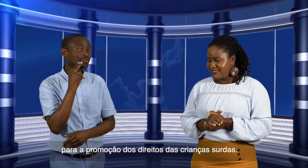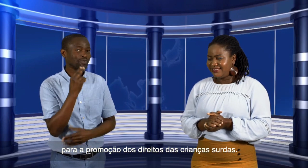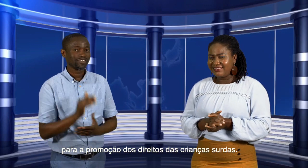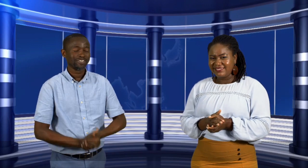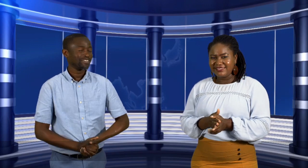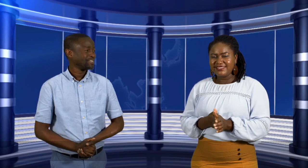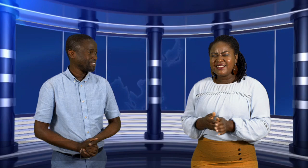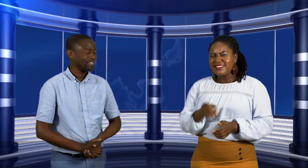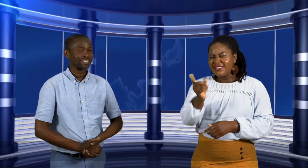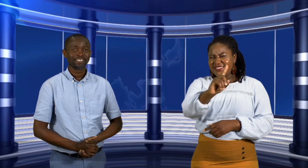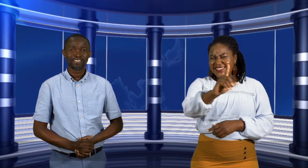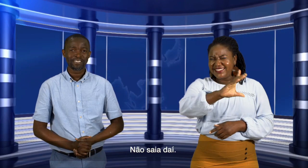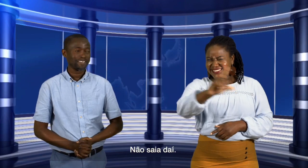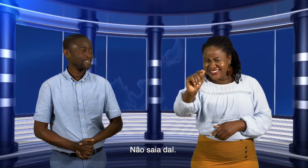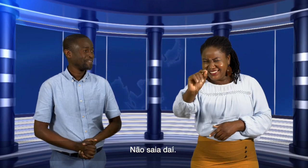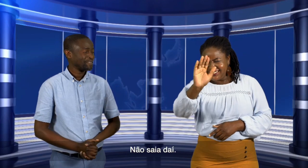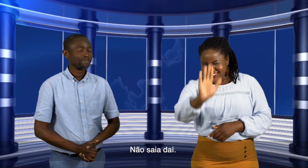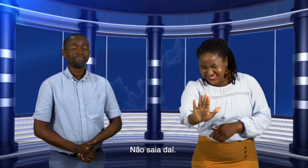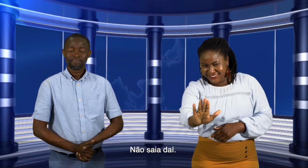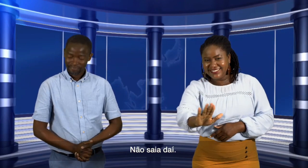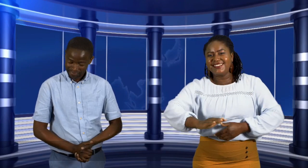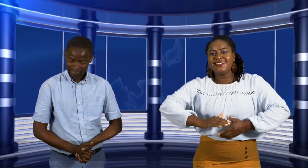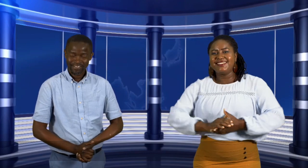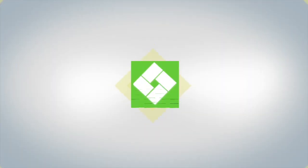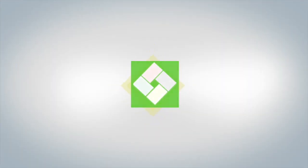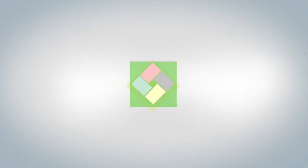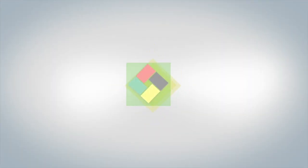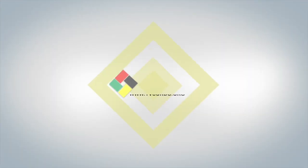surdas. Não saia daí!